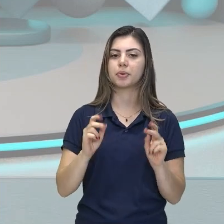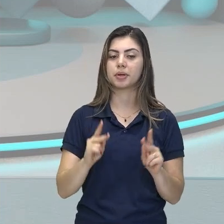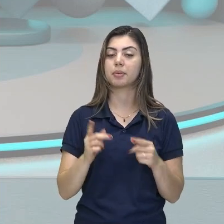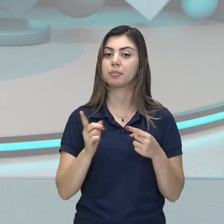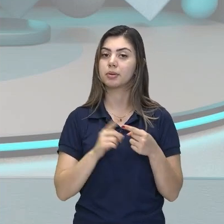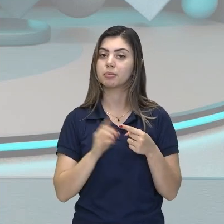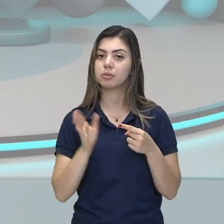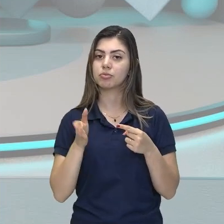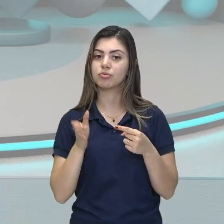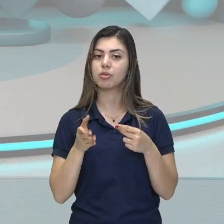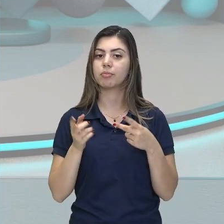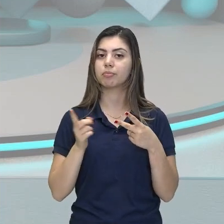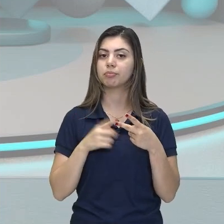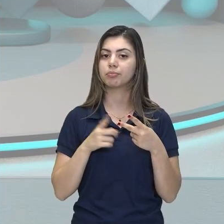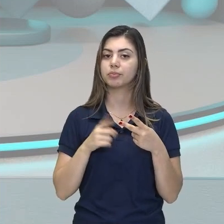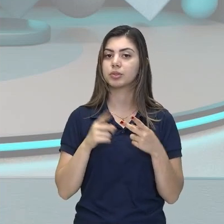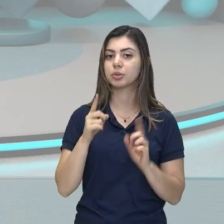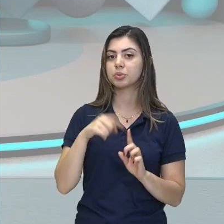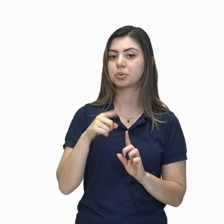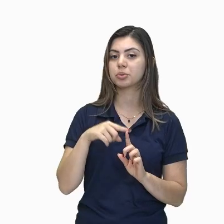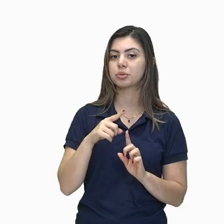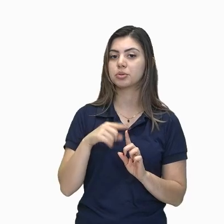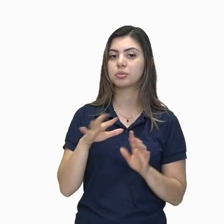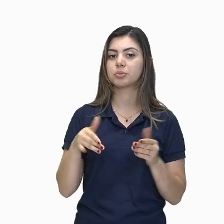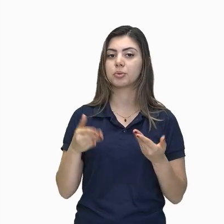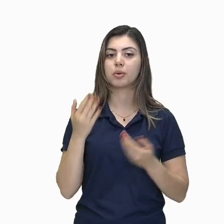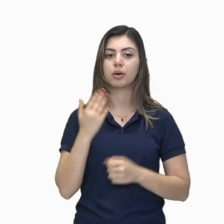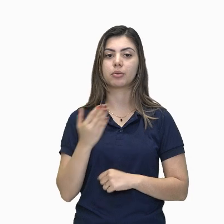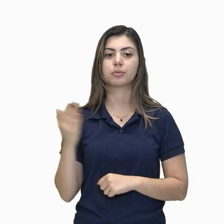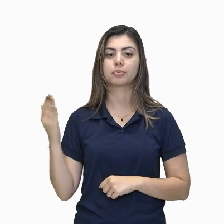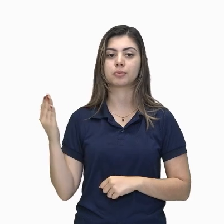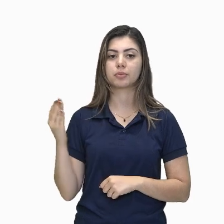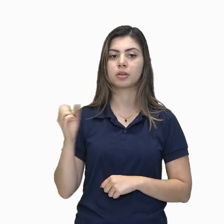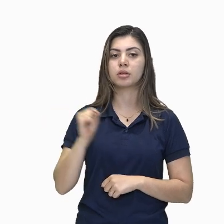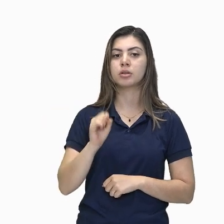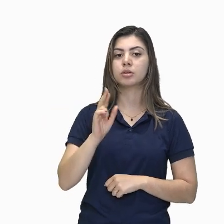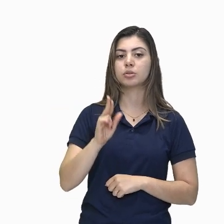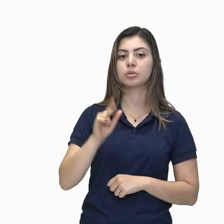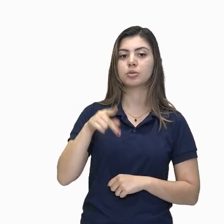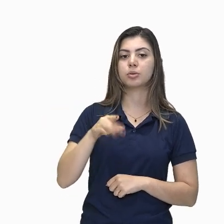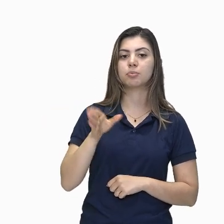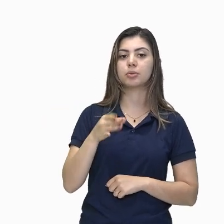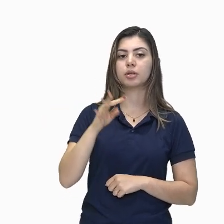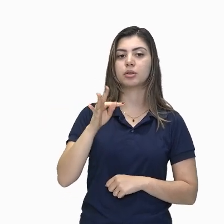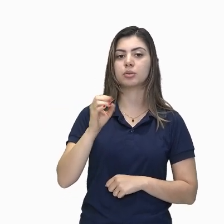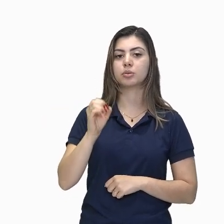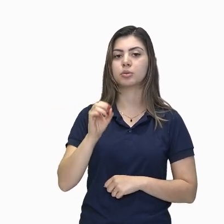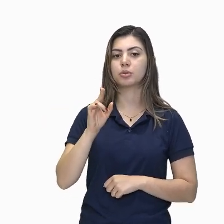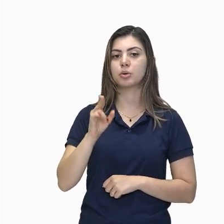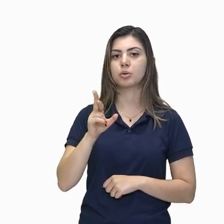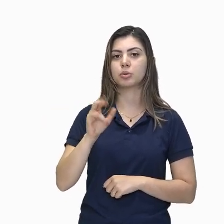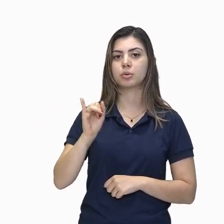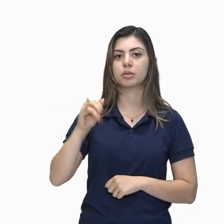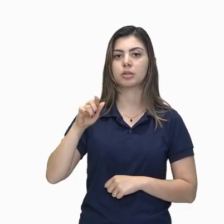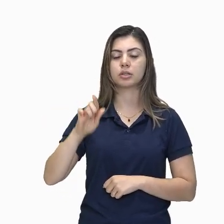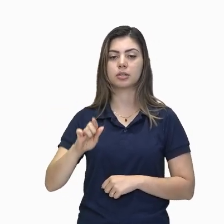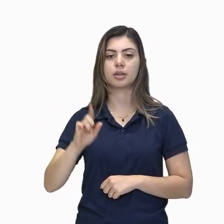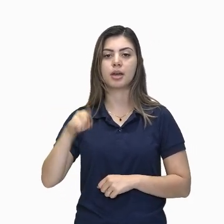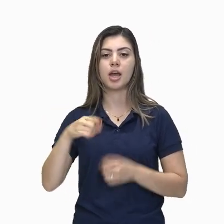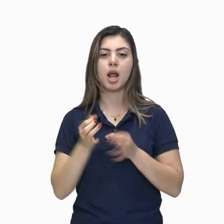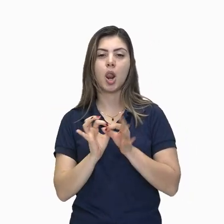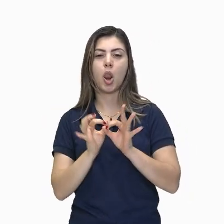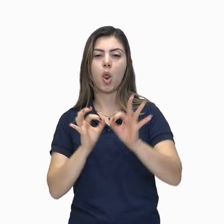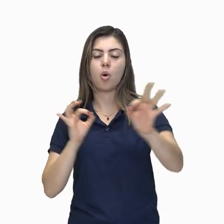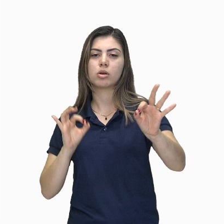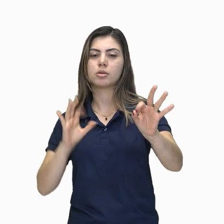primeira modalidade. A segunda, que nós vamos ver, está aí, ó, é o SUP Touring, né? Longas distâncias em águas